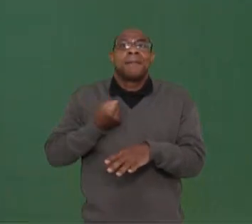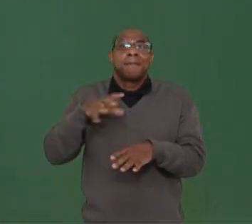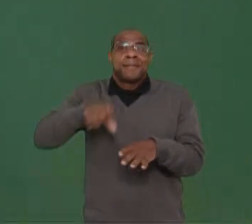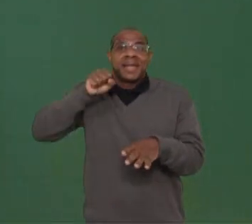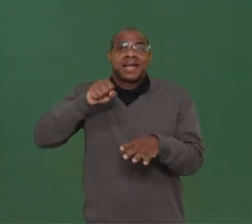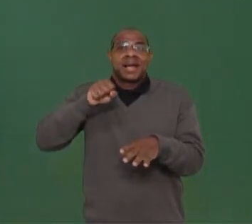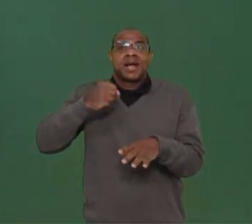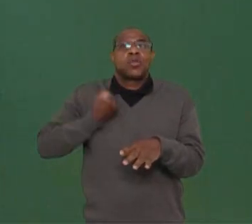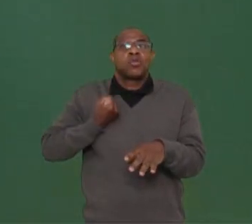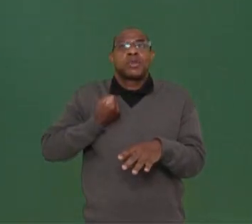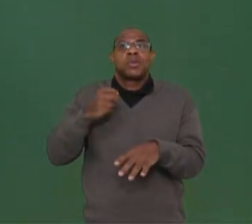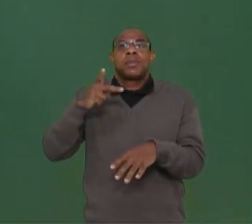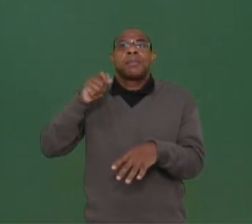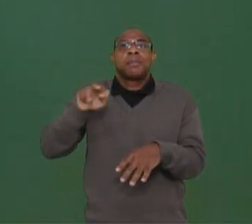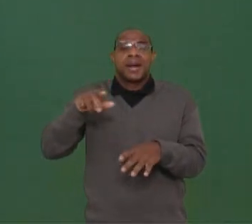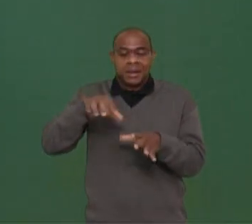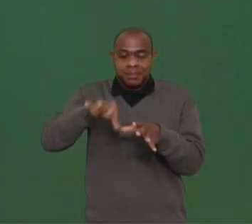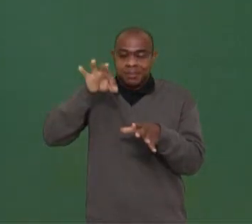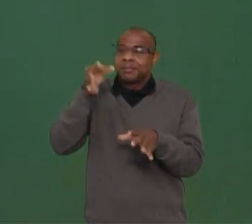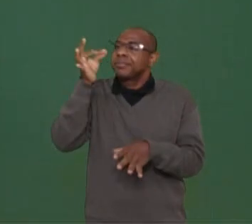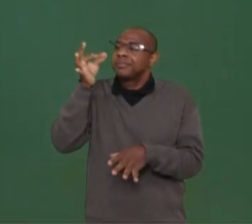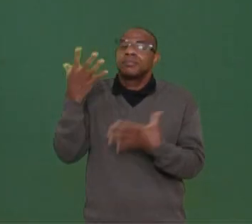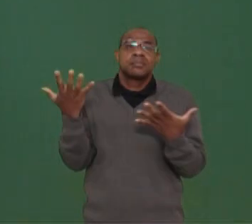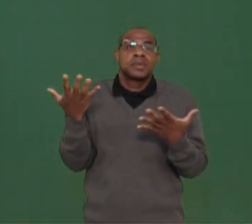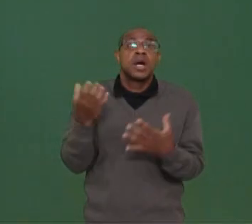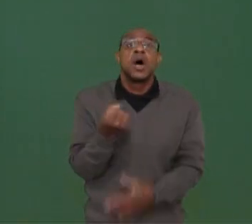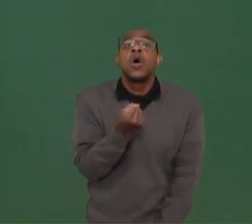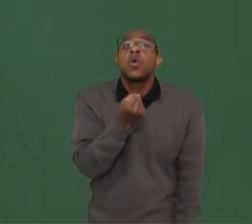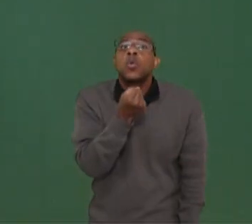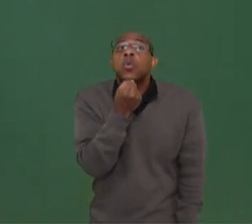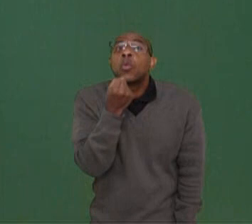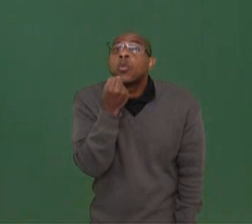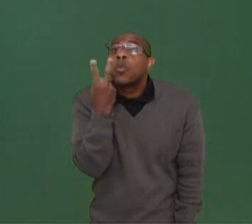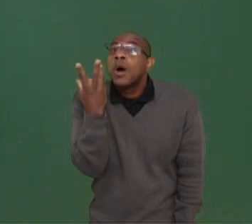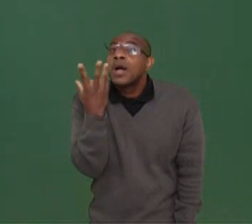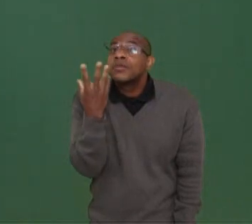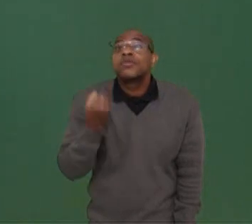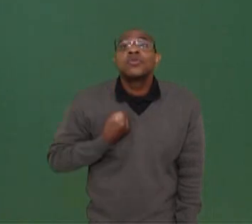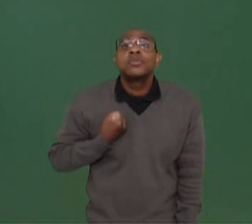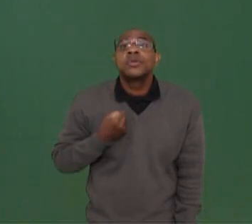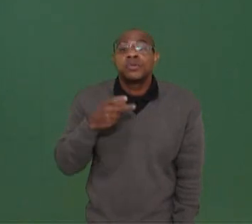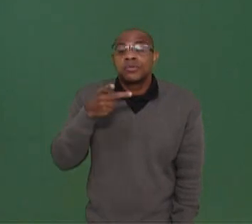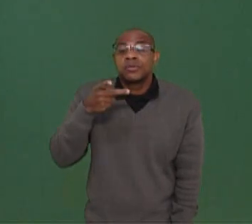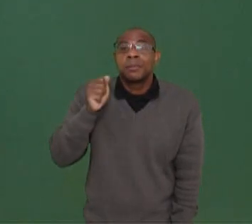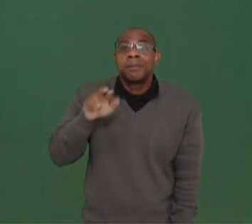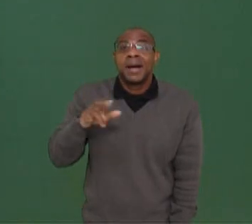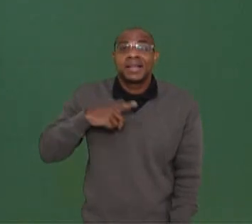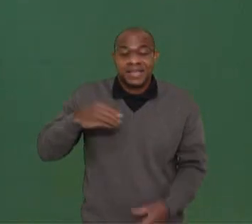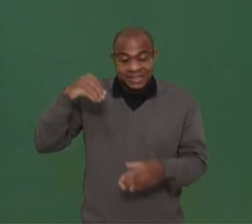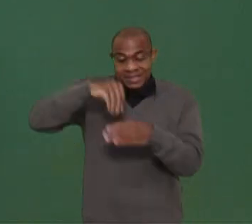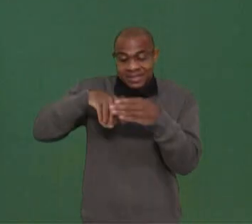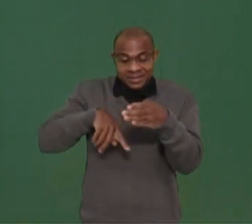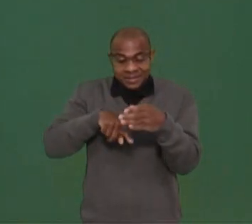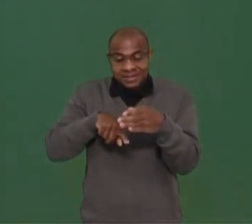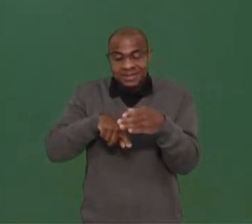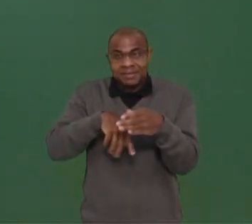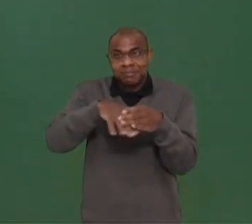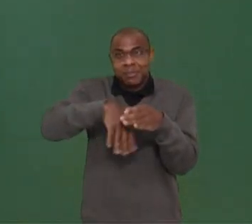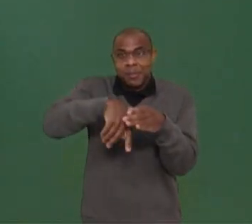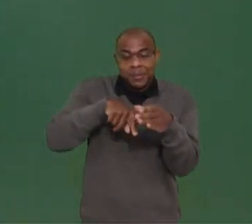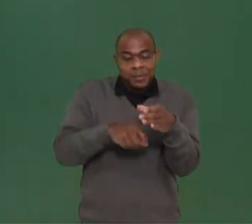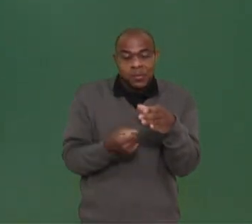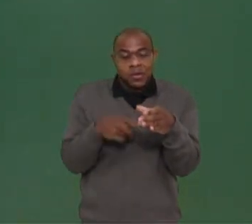A primeira coisa que eu preciso saber é o seguinte, quantos números pares tem nessa sacola? Então, eu preciso pensar o seguinte,